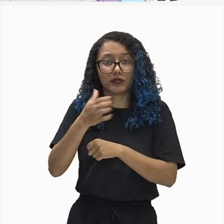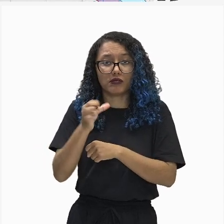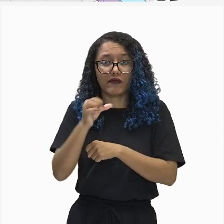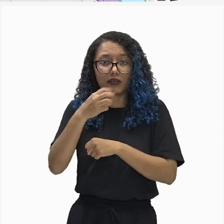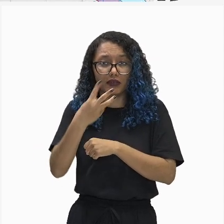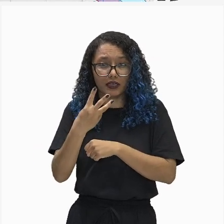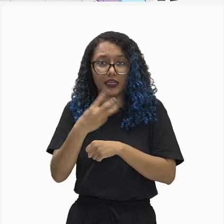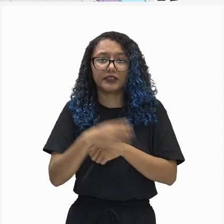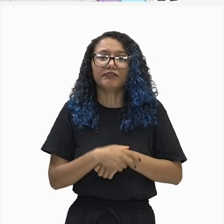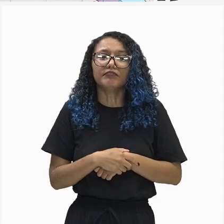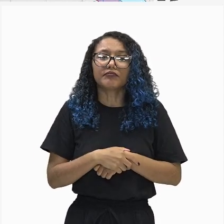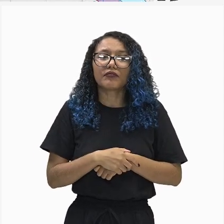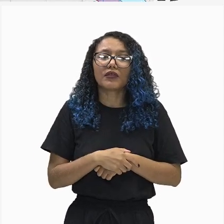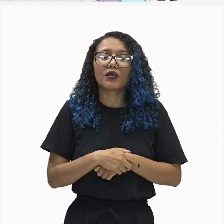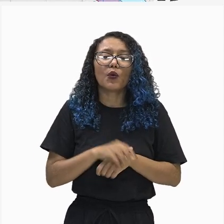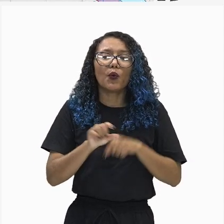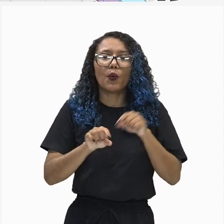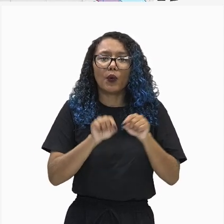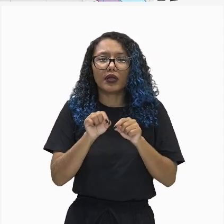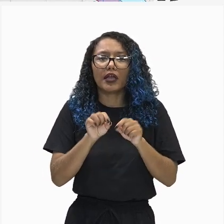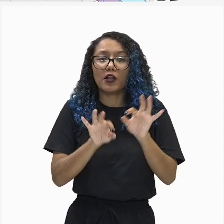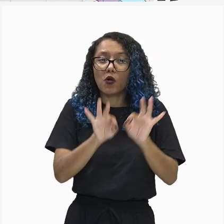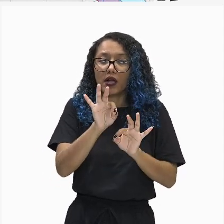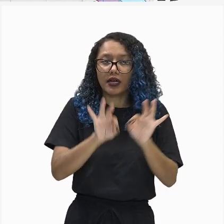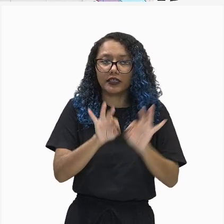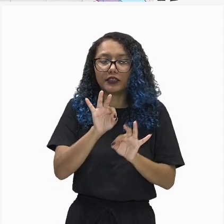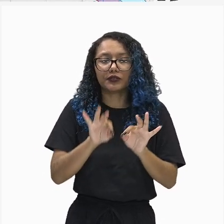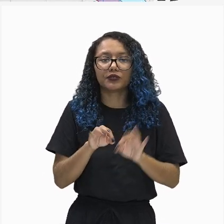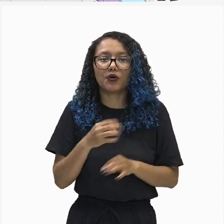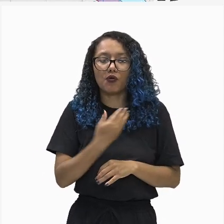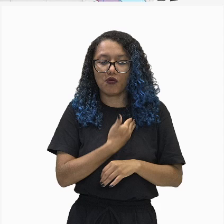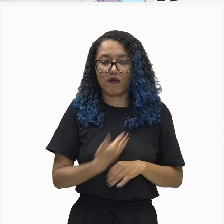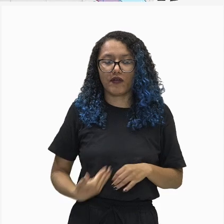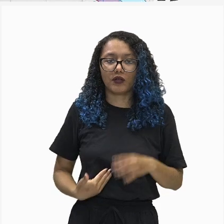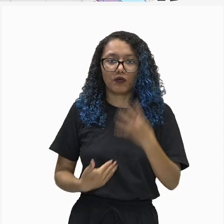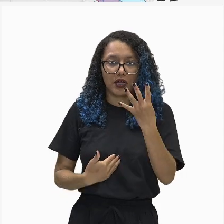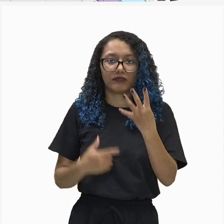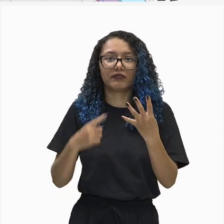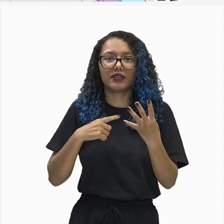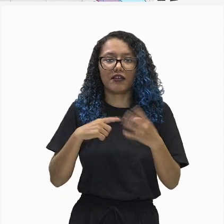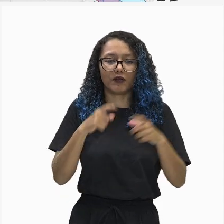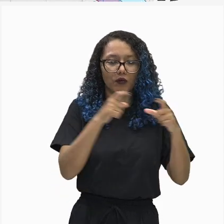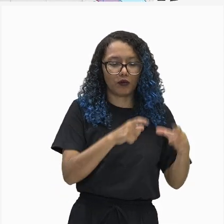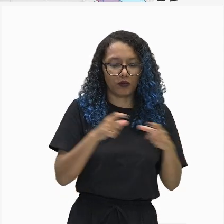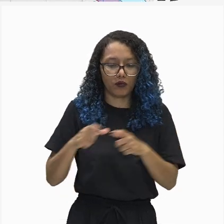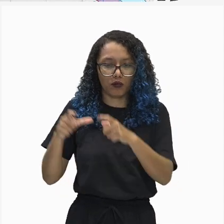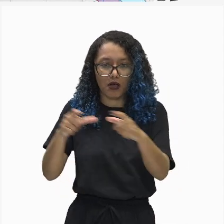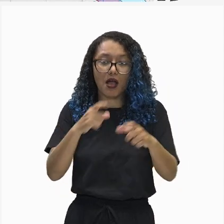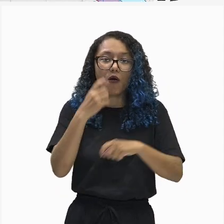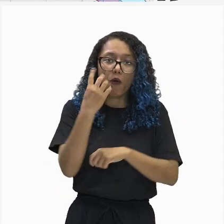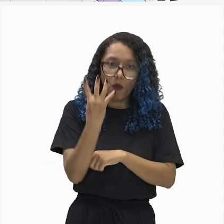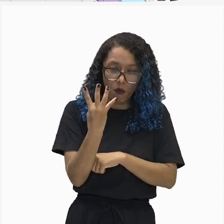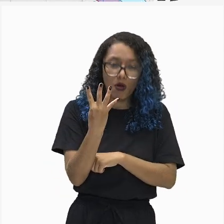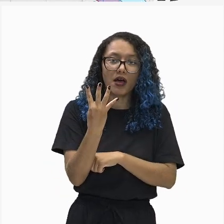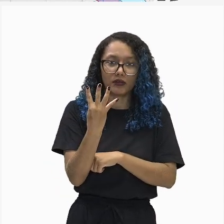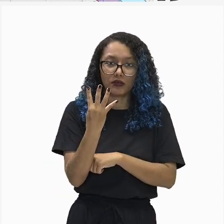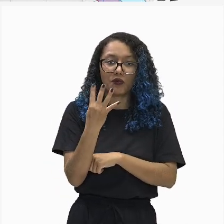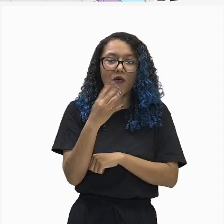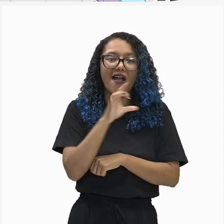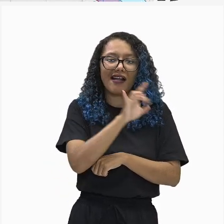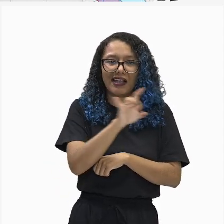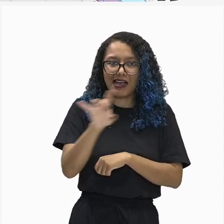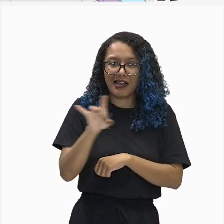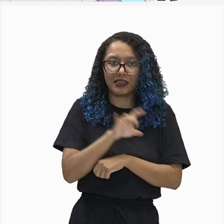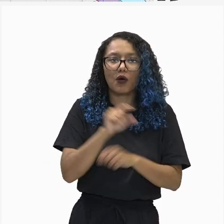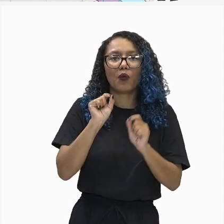uma tetrarquia. O império foi dividido em 4 grandes territórios, cada qual, então, com um